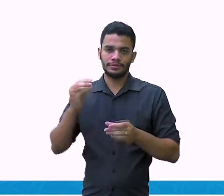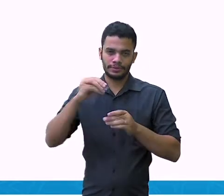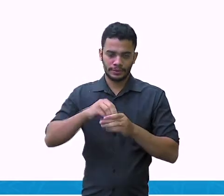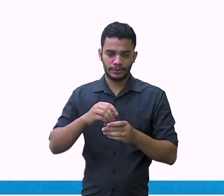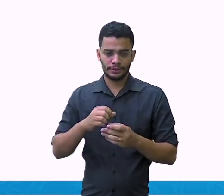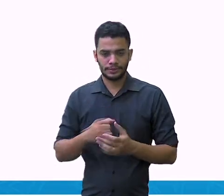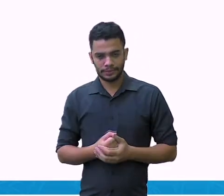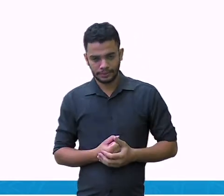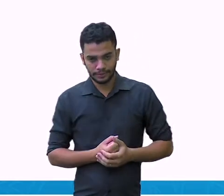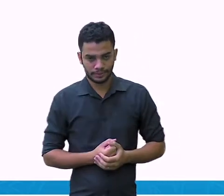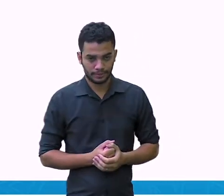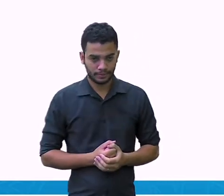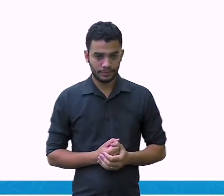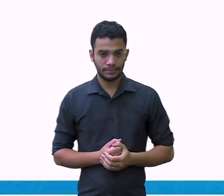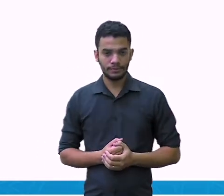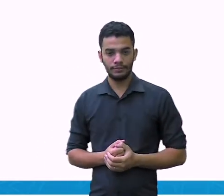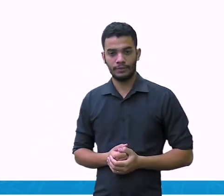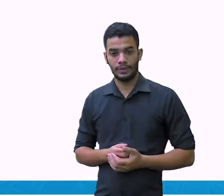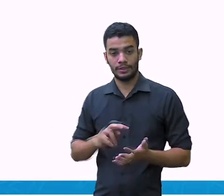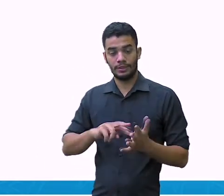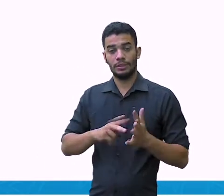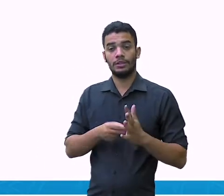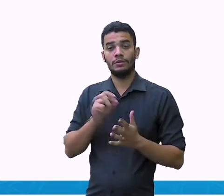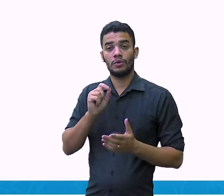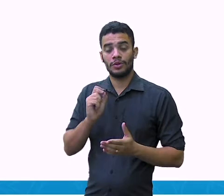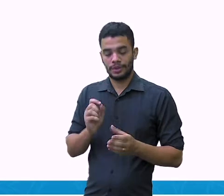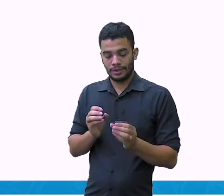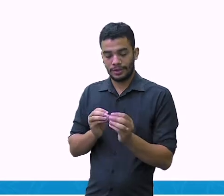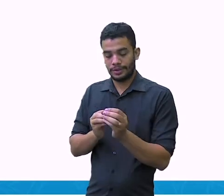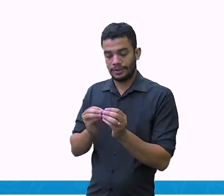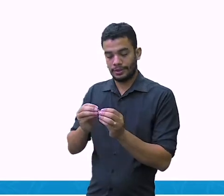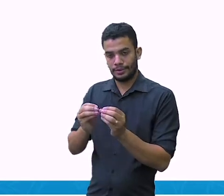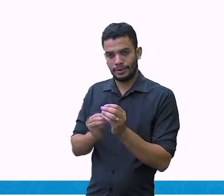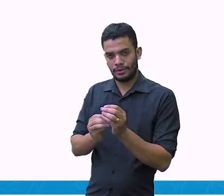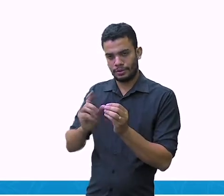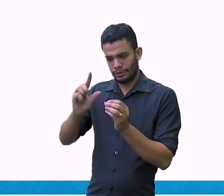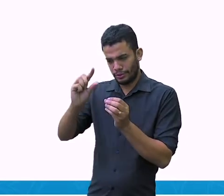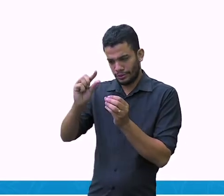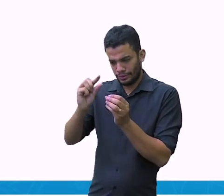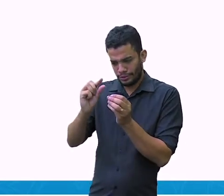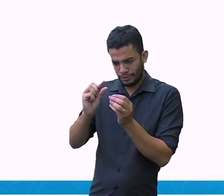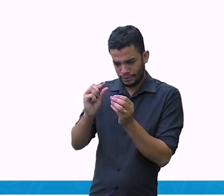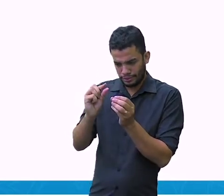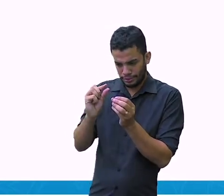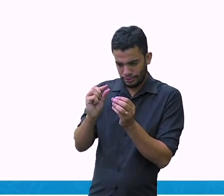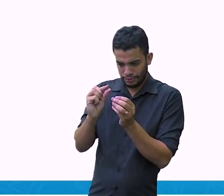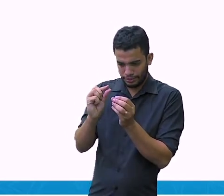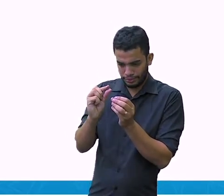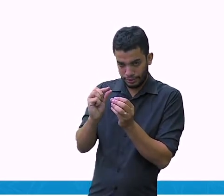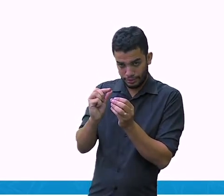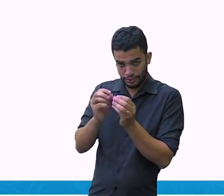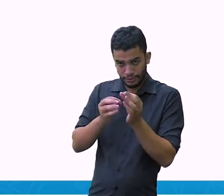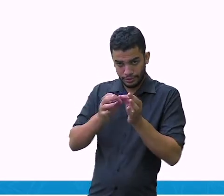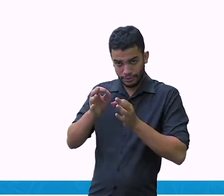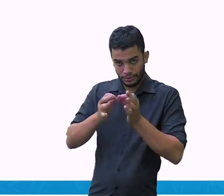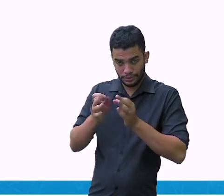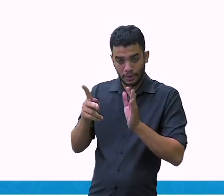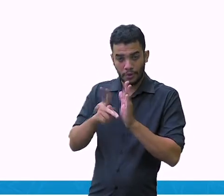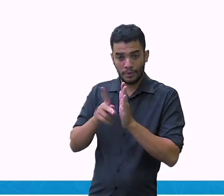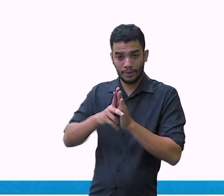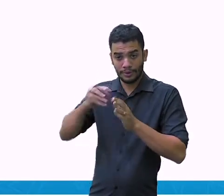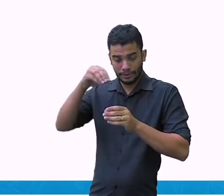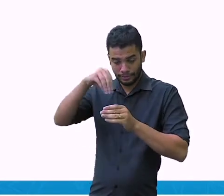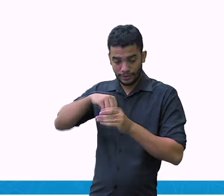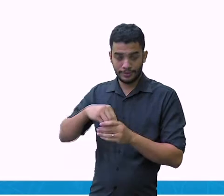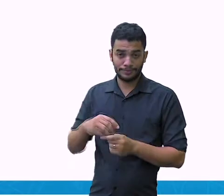Então, é o menor nível de organização dos seres vivos. Você tem trilhões